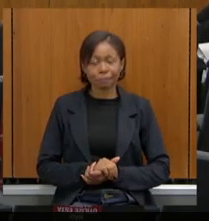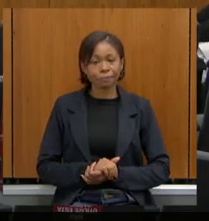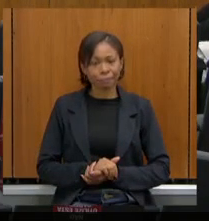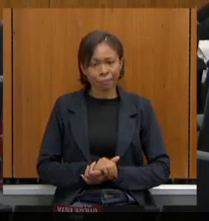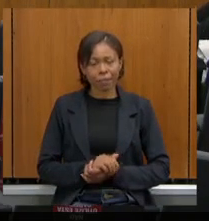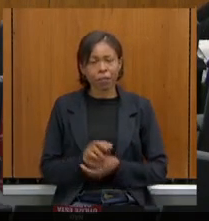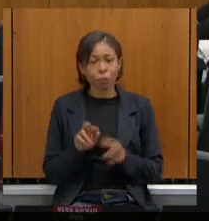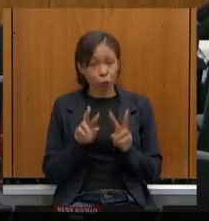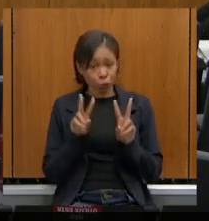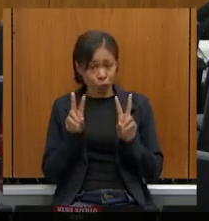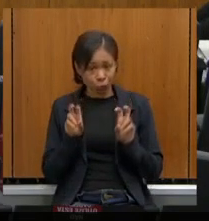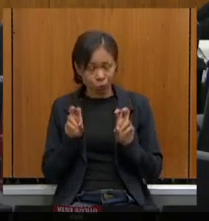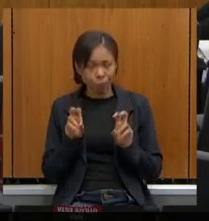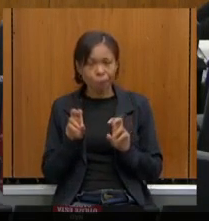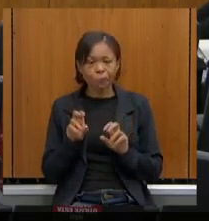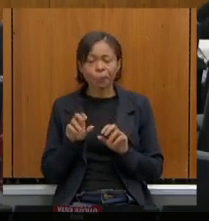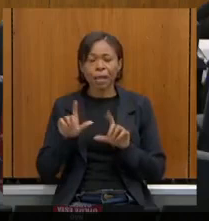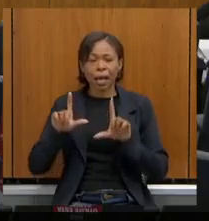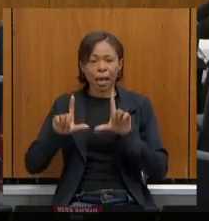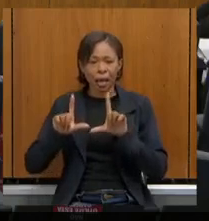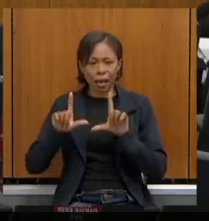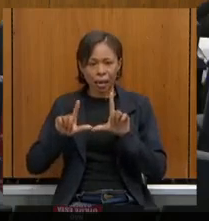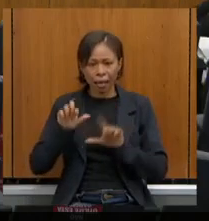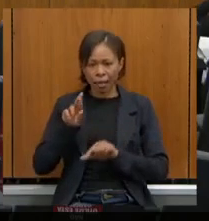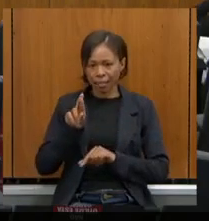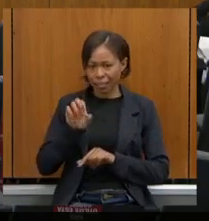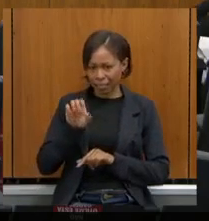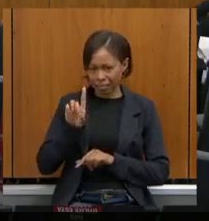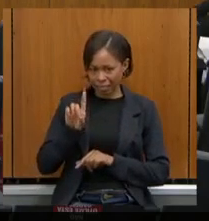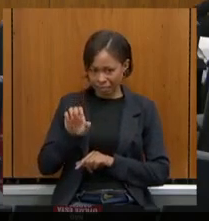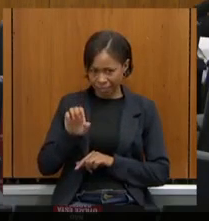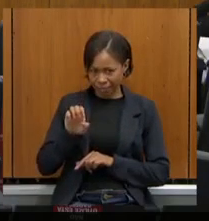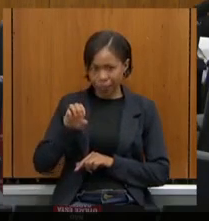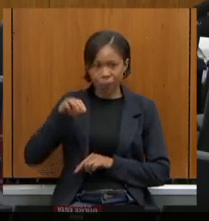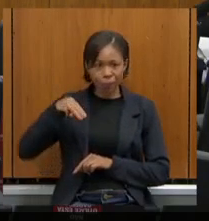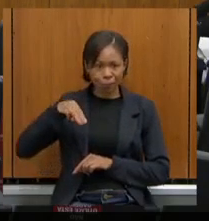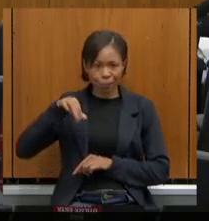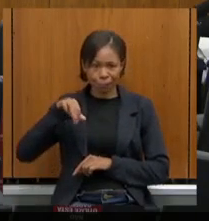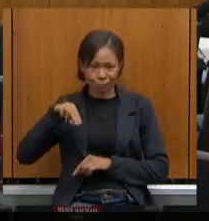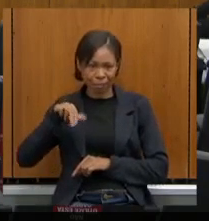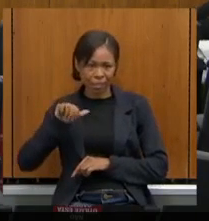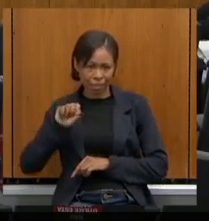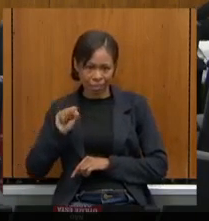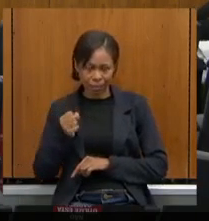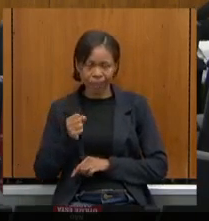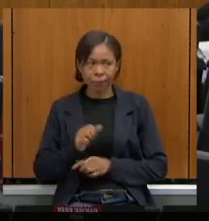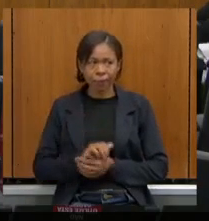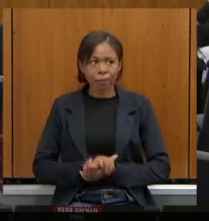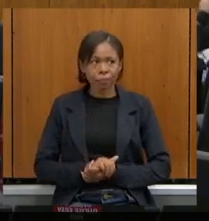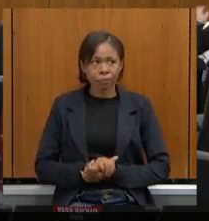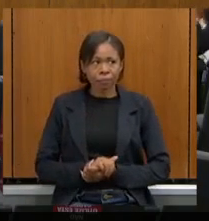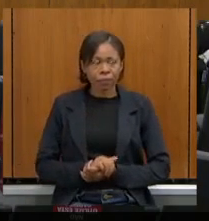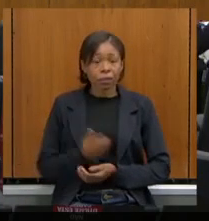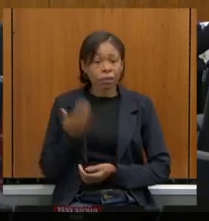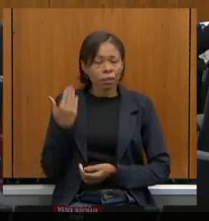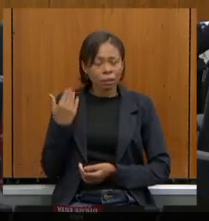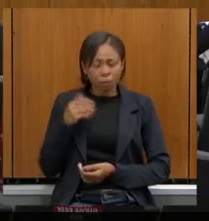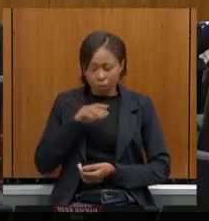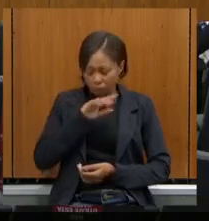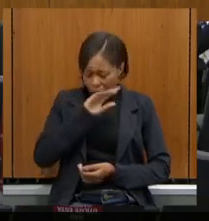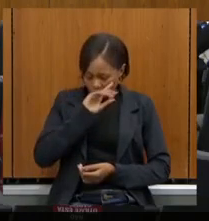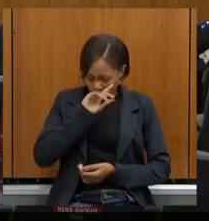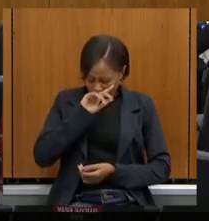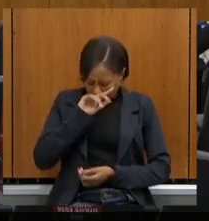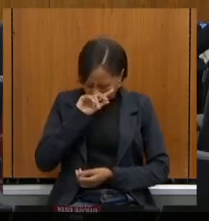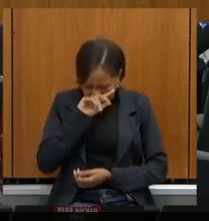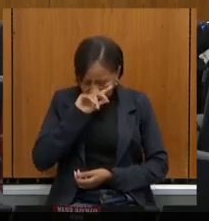à Rede Minas, a Rede Minas, nós encontramos ela, ao longo da história, ela foi